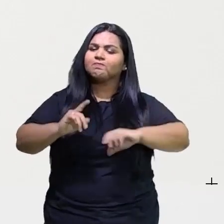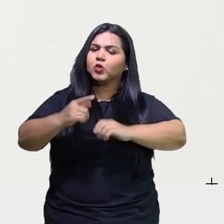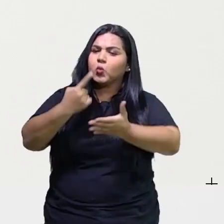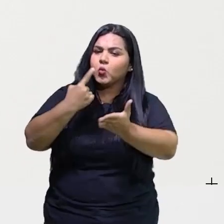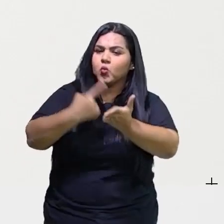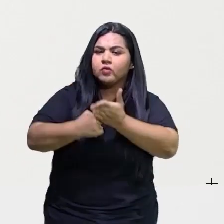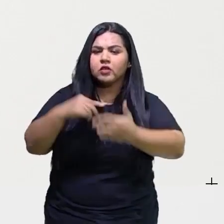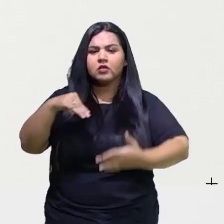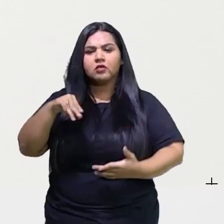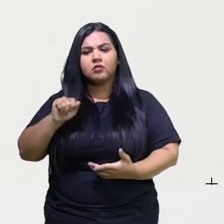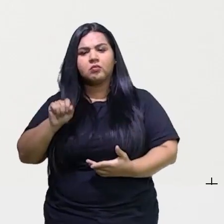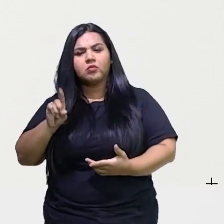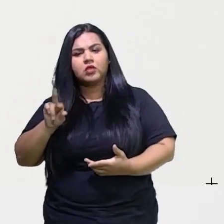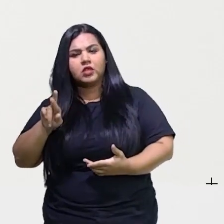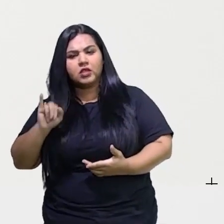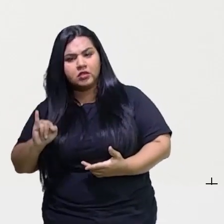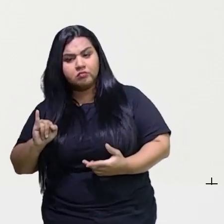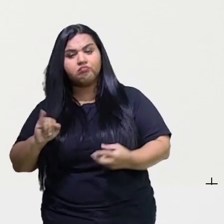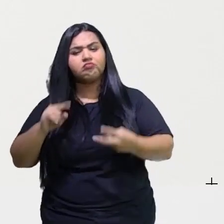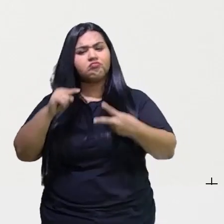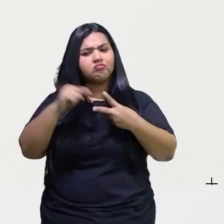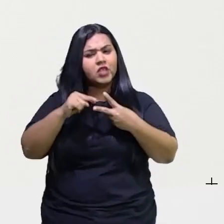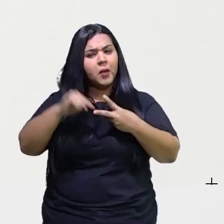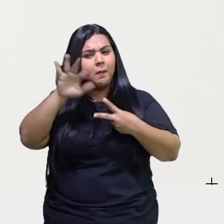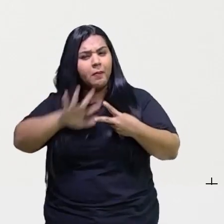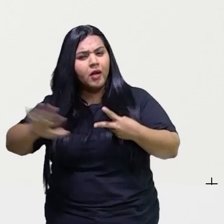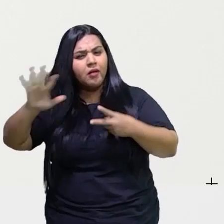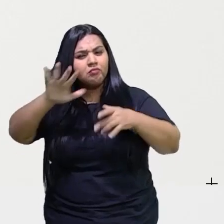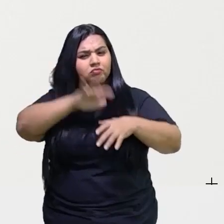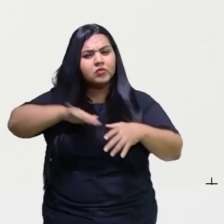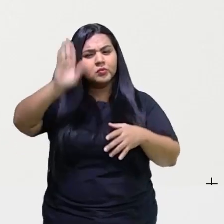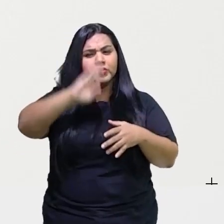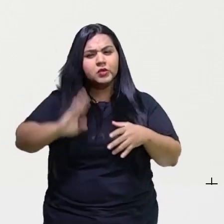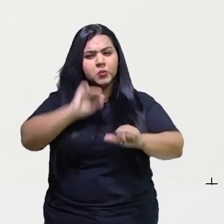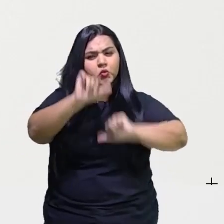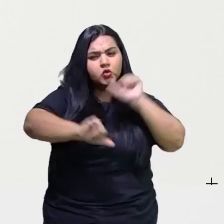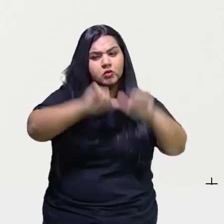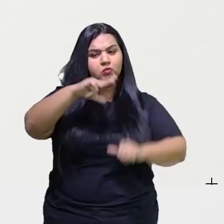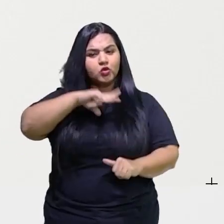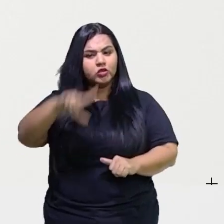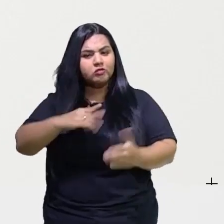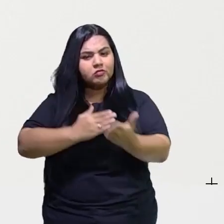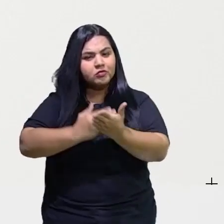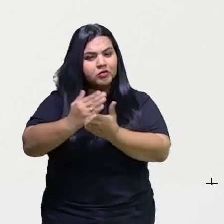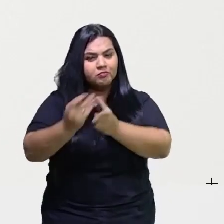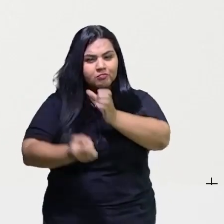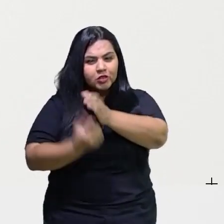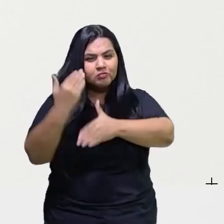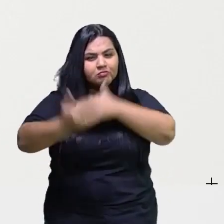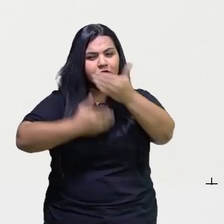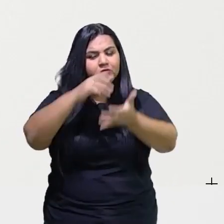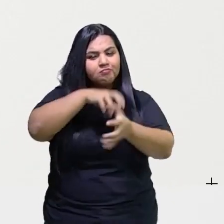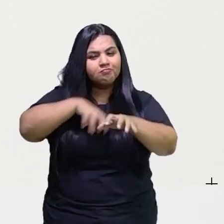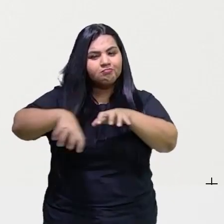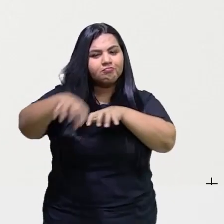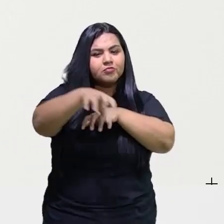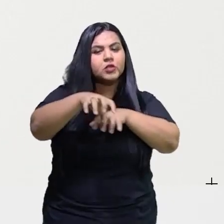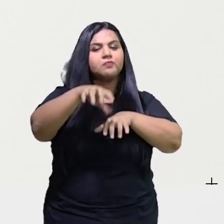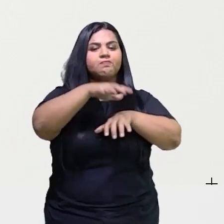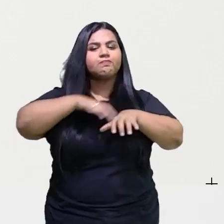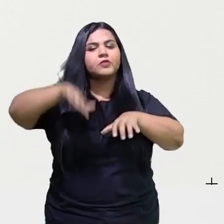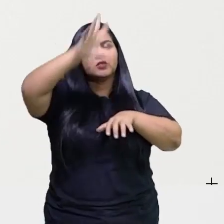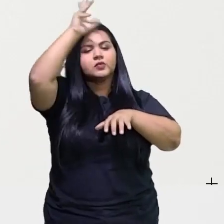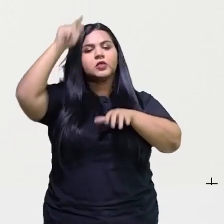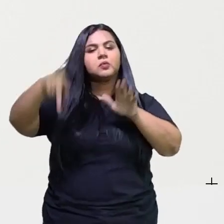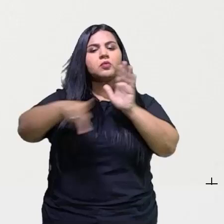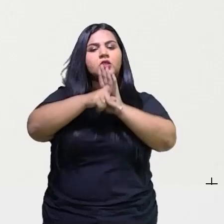mapa territorial brasileiro é modificado e Portugal inicia um processo de colonização. O território do Amazonas